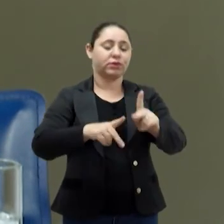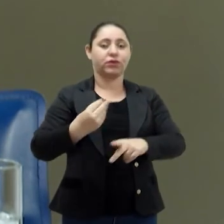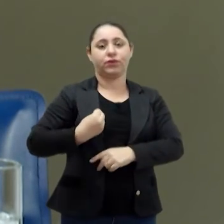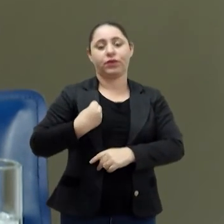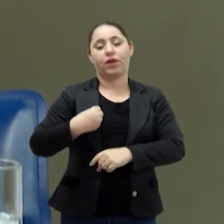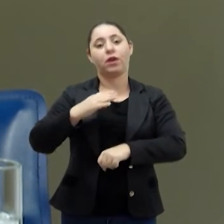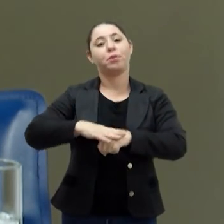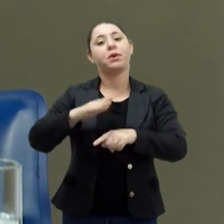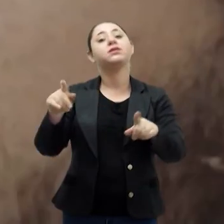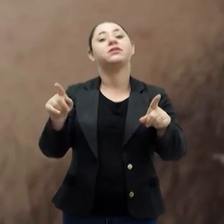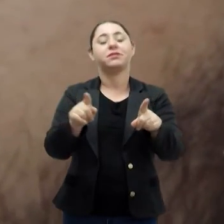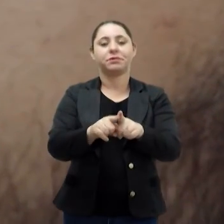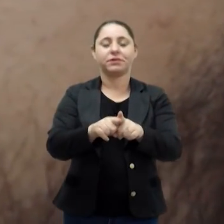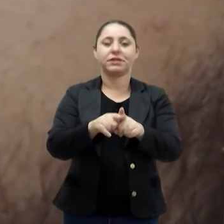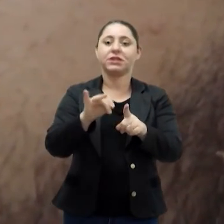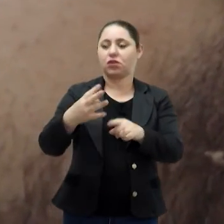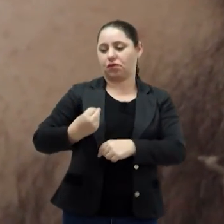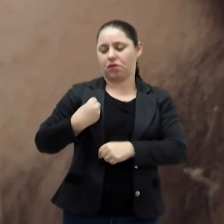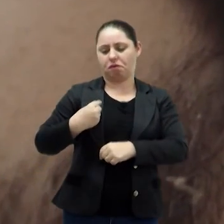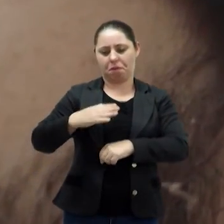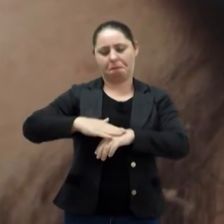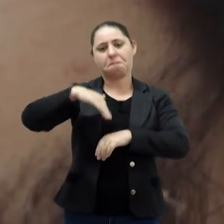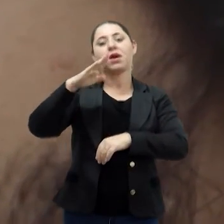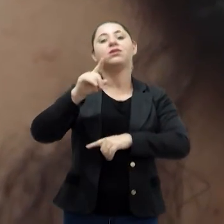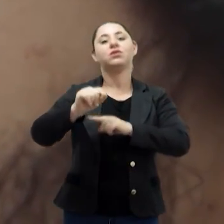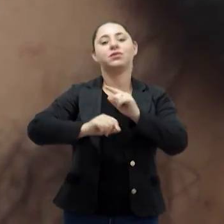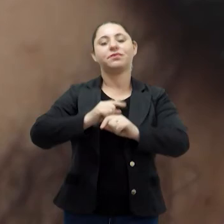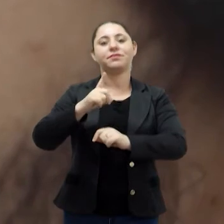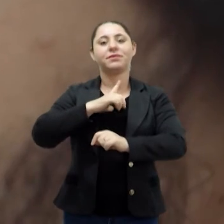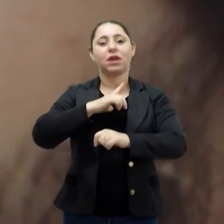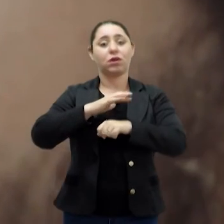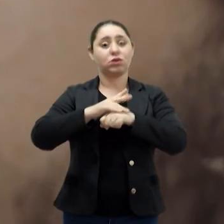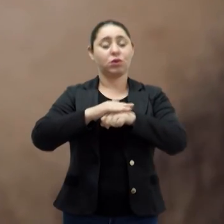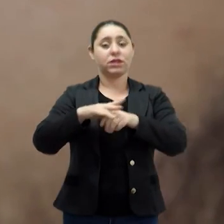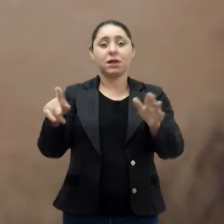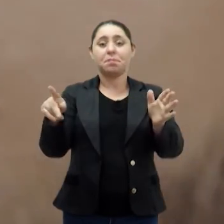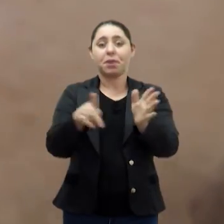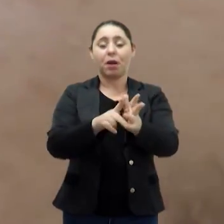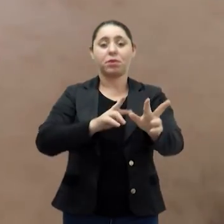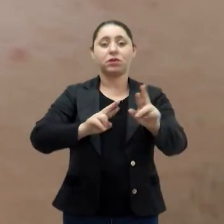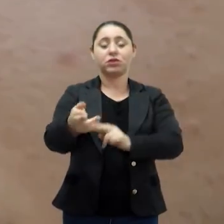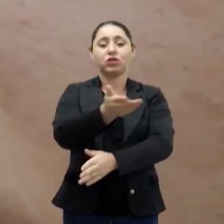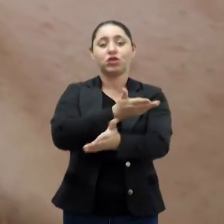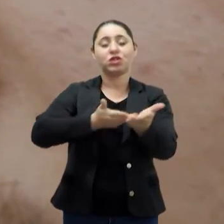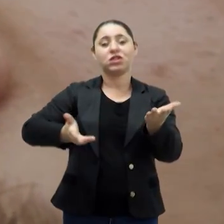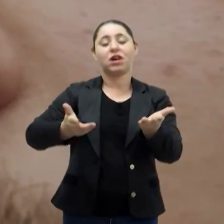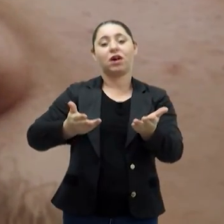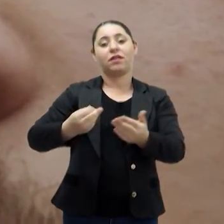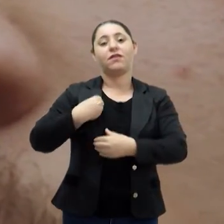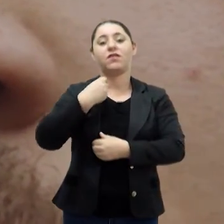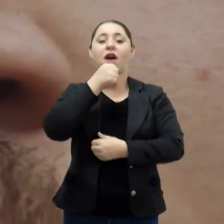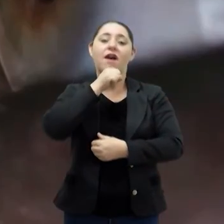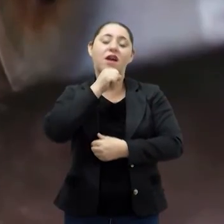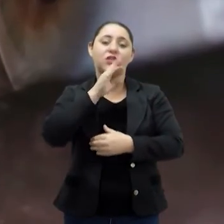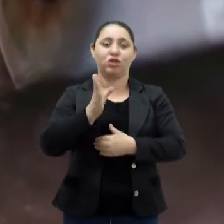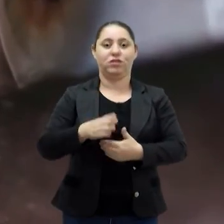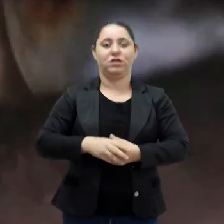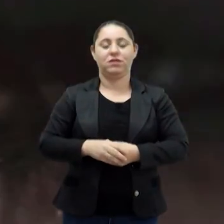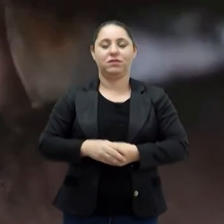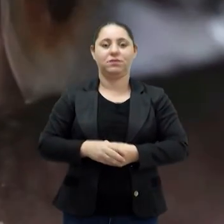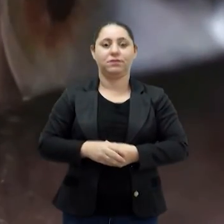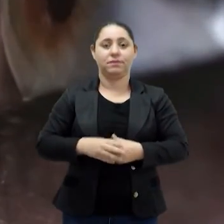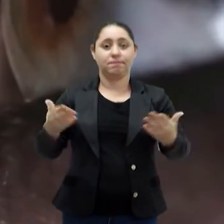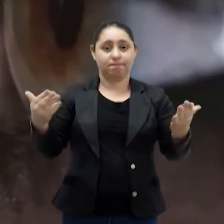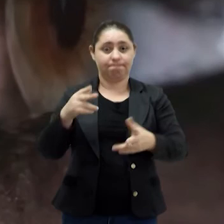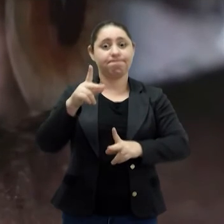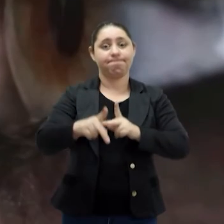população também está vivendo mais, então se vive mais, ela é uma doença relacionada à longevidade. Então a gente hoje em